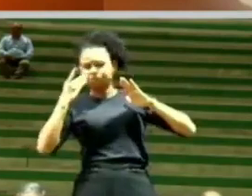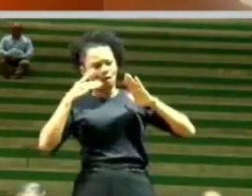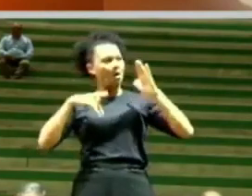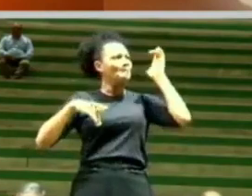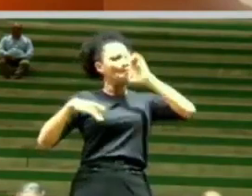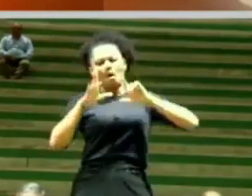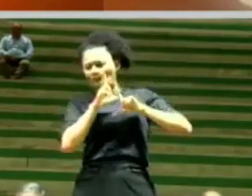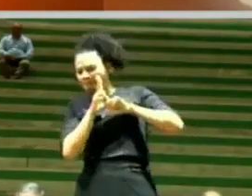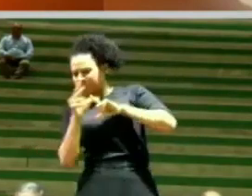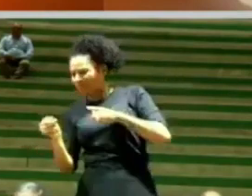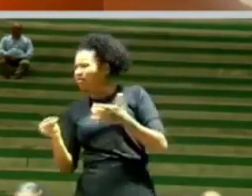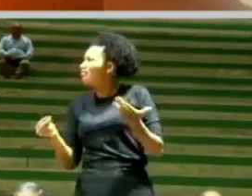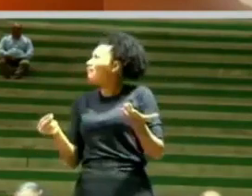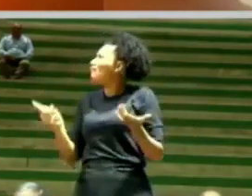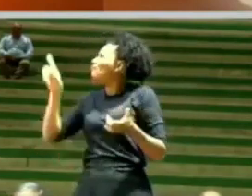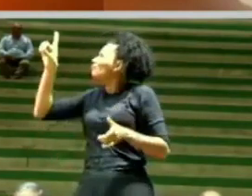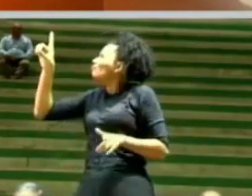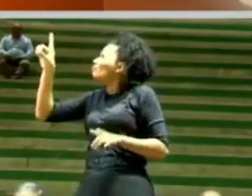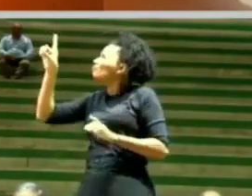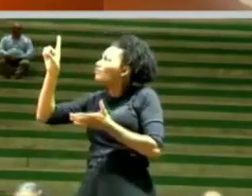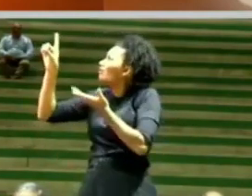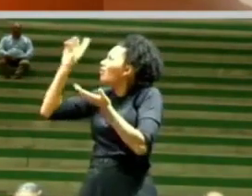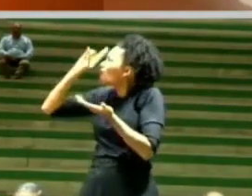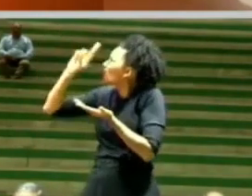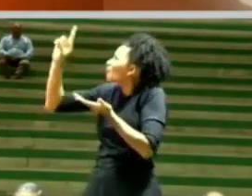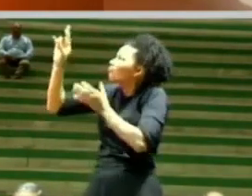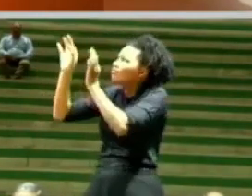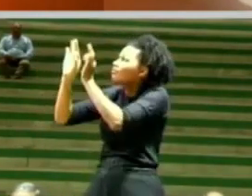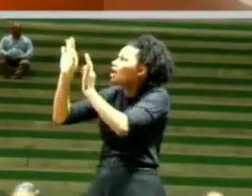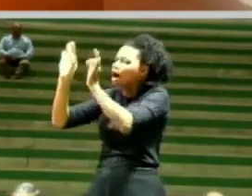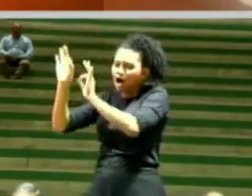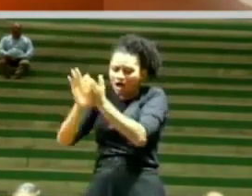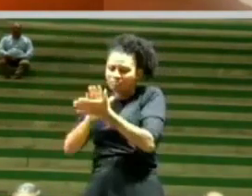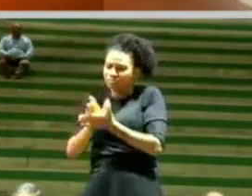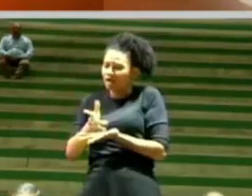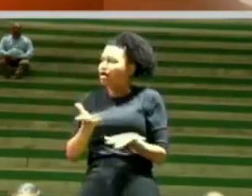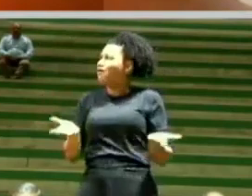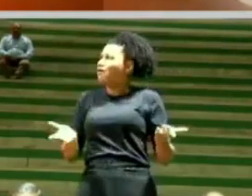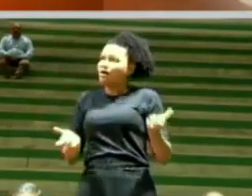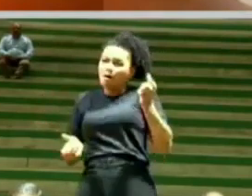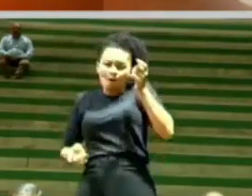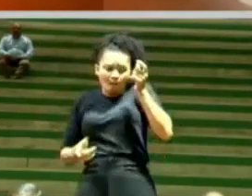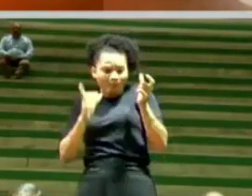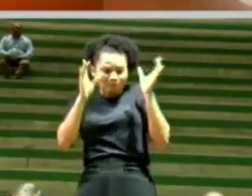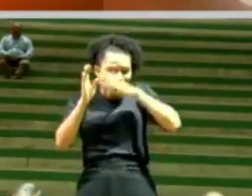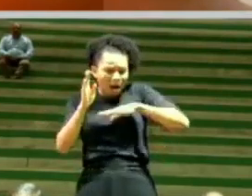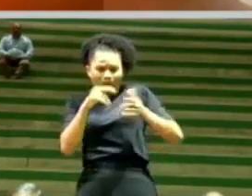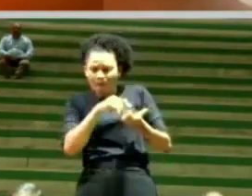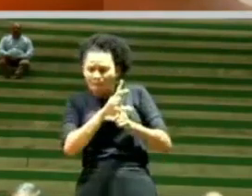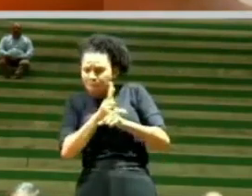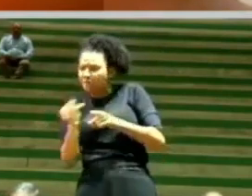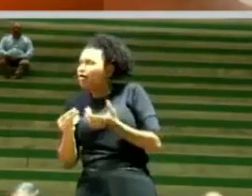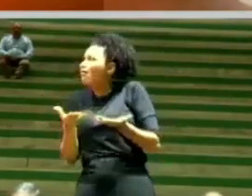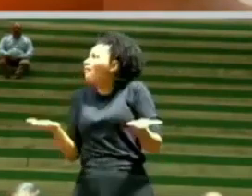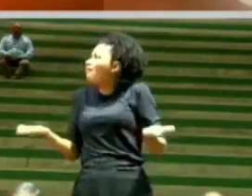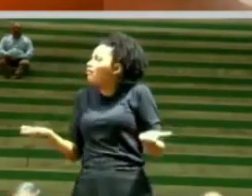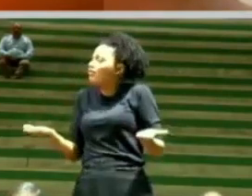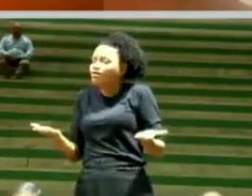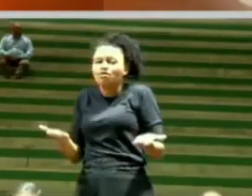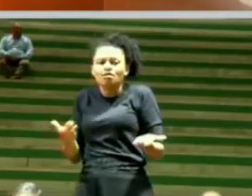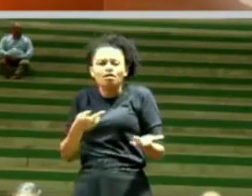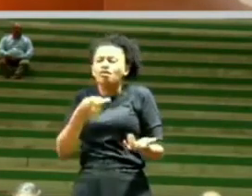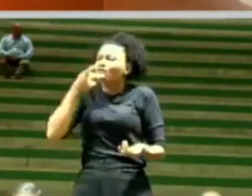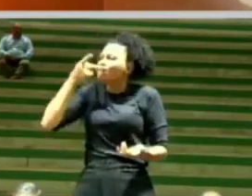o Senhor não fará nada? Ele ainda vai dizer, ou ele ainda diz: